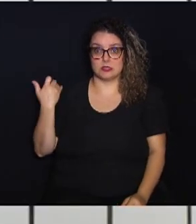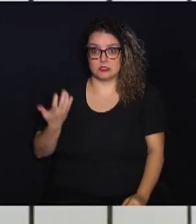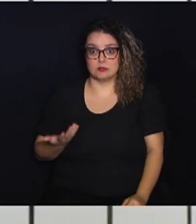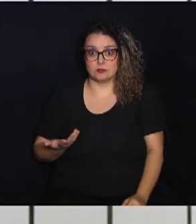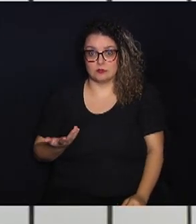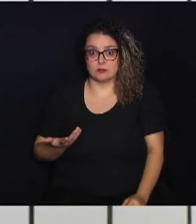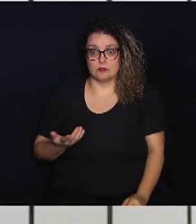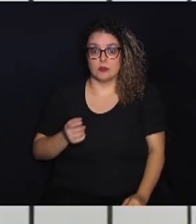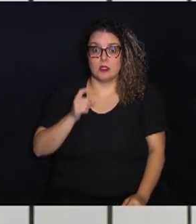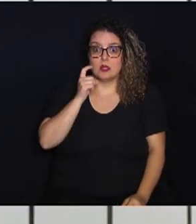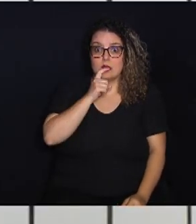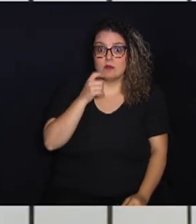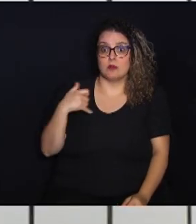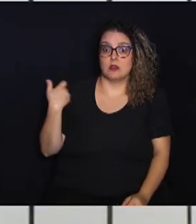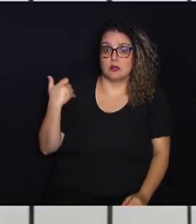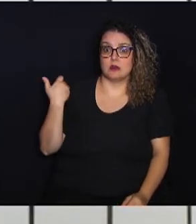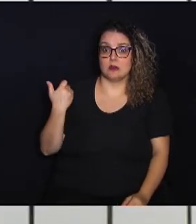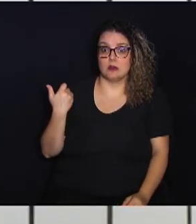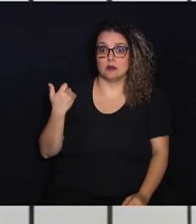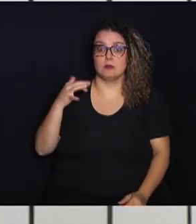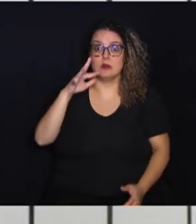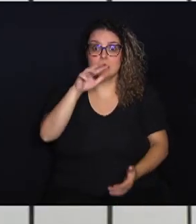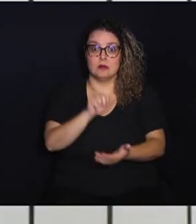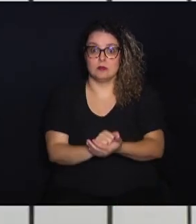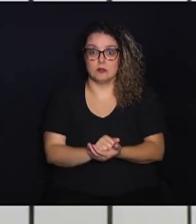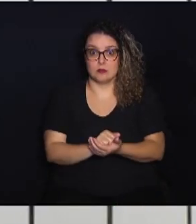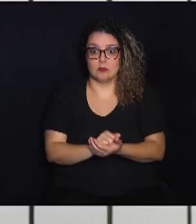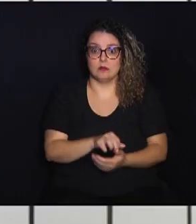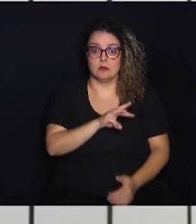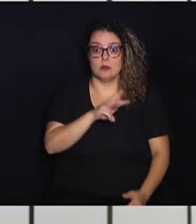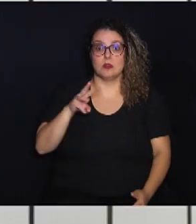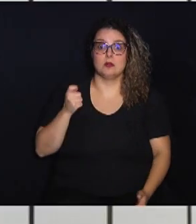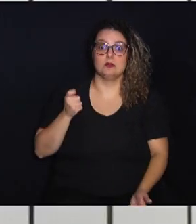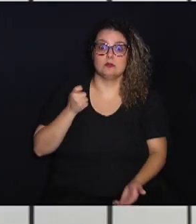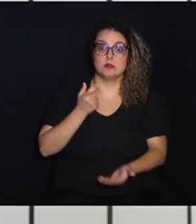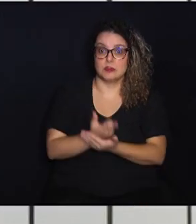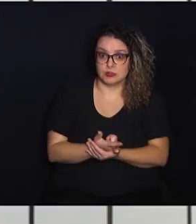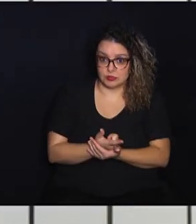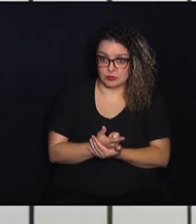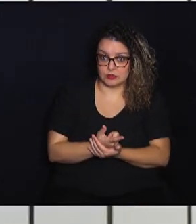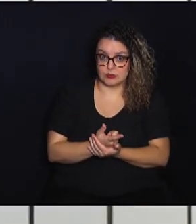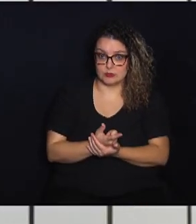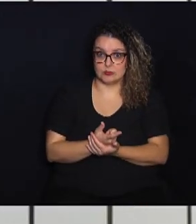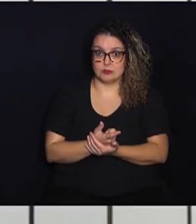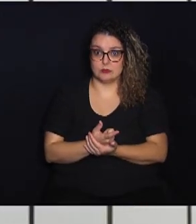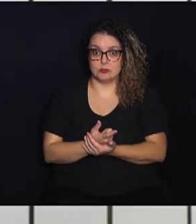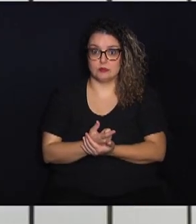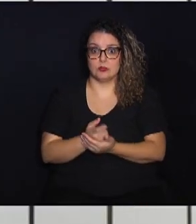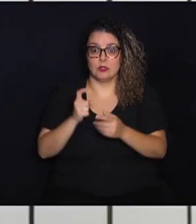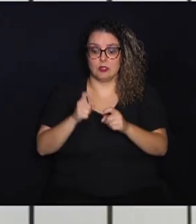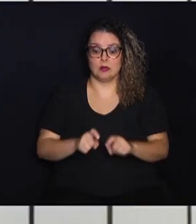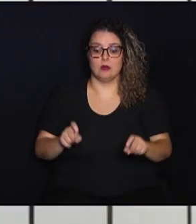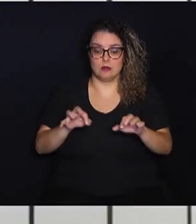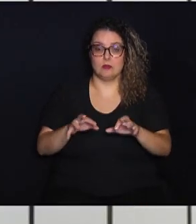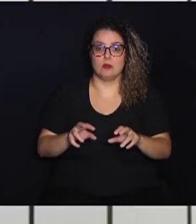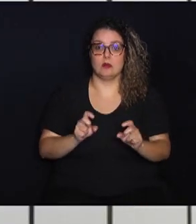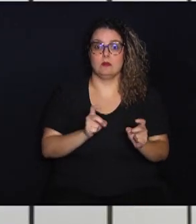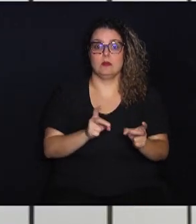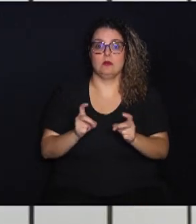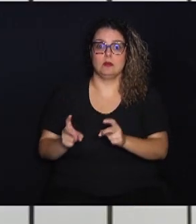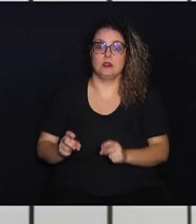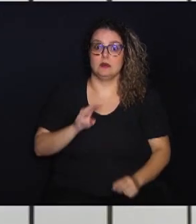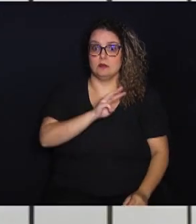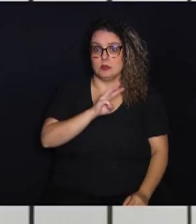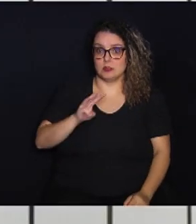ele mentiu a idade para se cadastrar em um site de compras, né? Ele pôs um computador para vender na plataforma